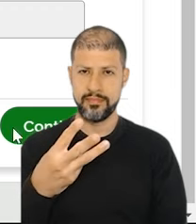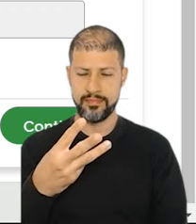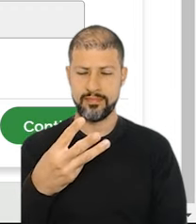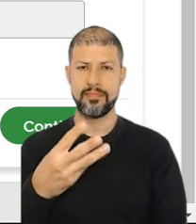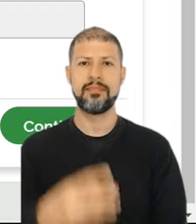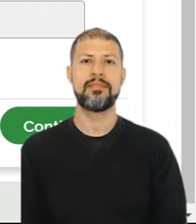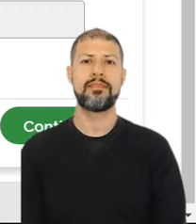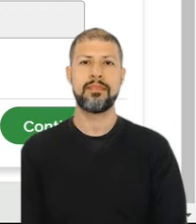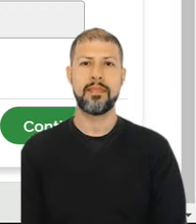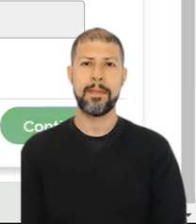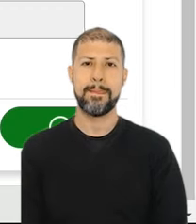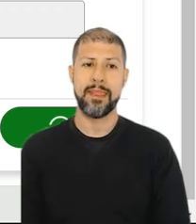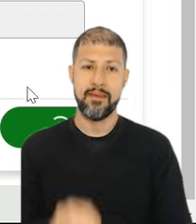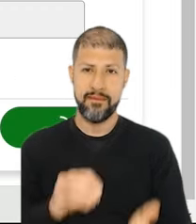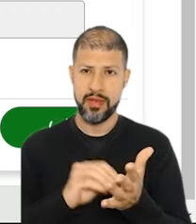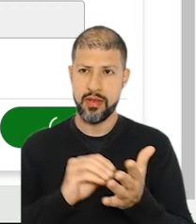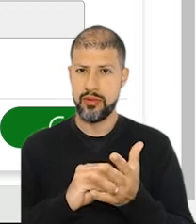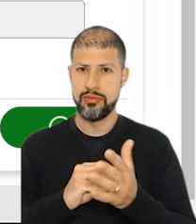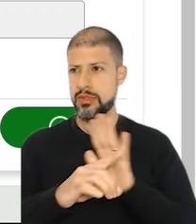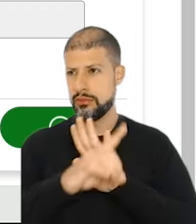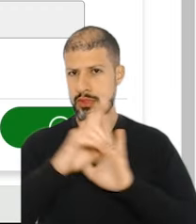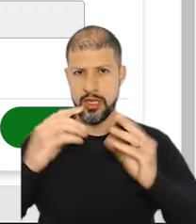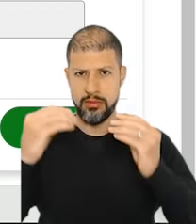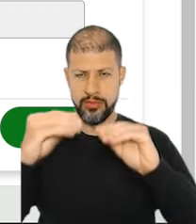declarar original